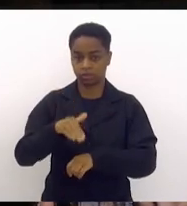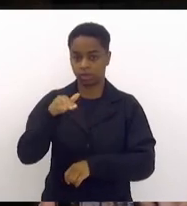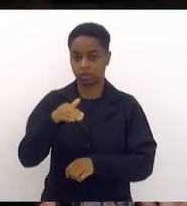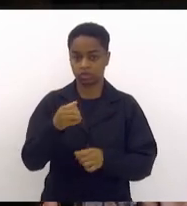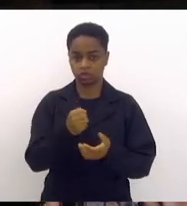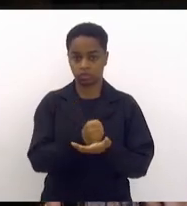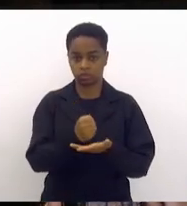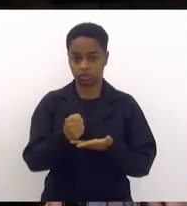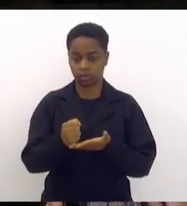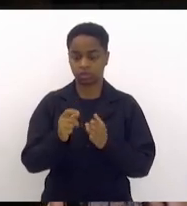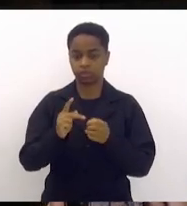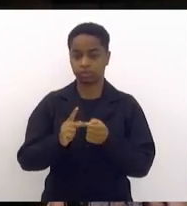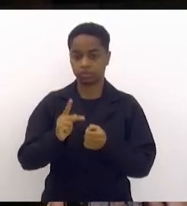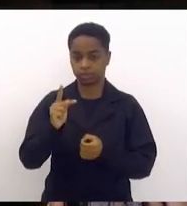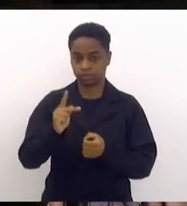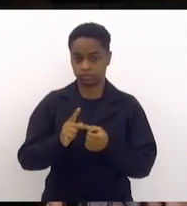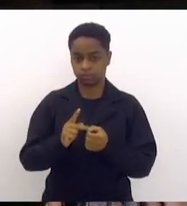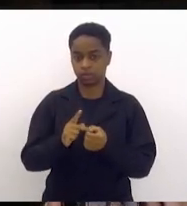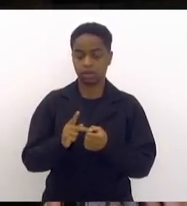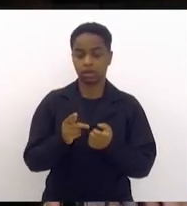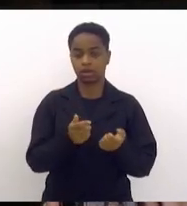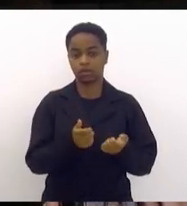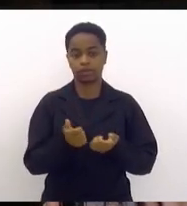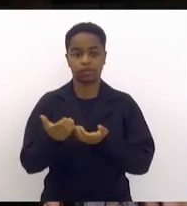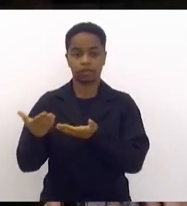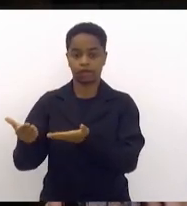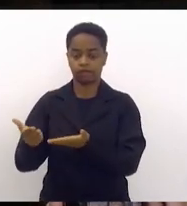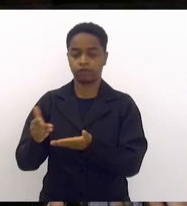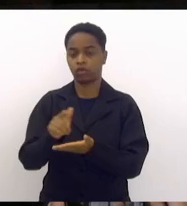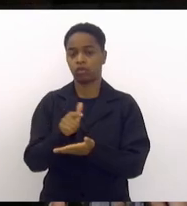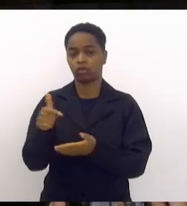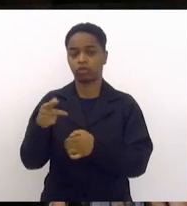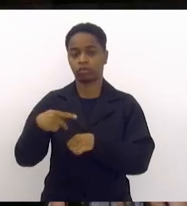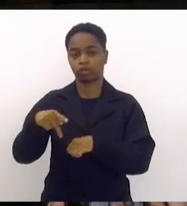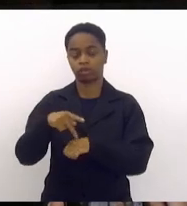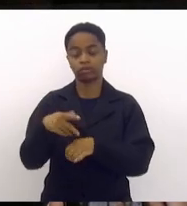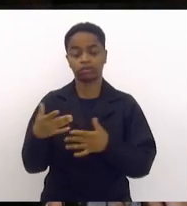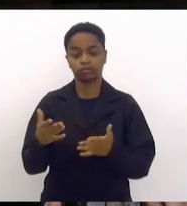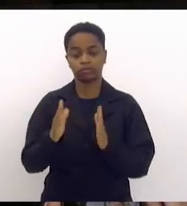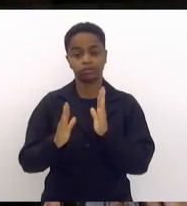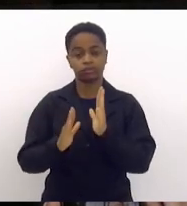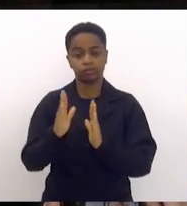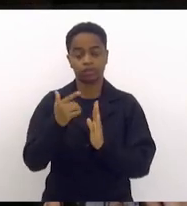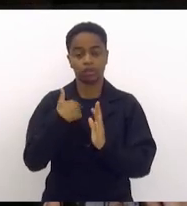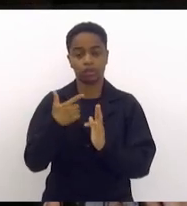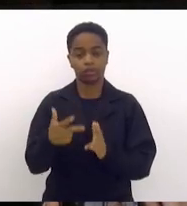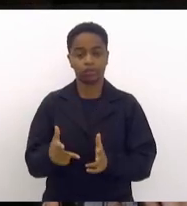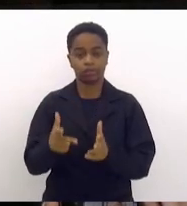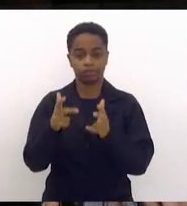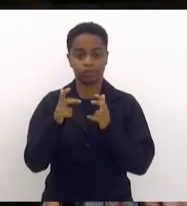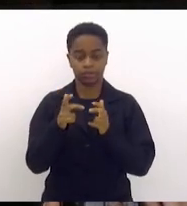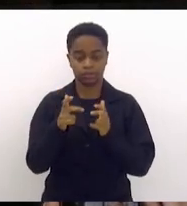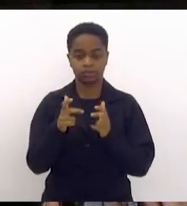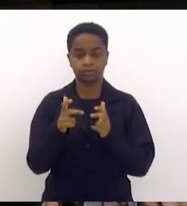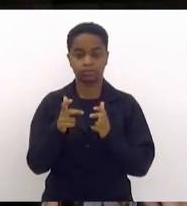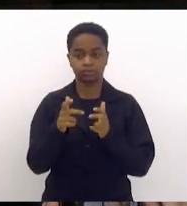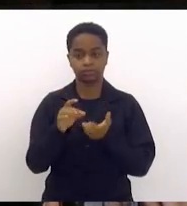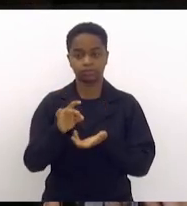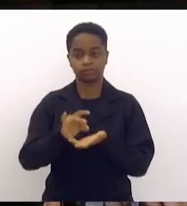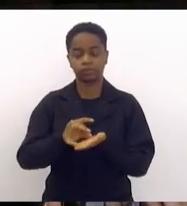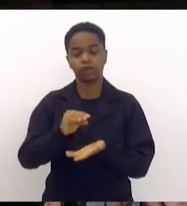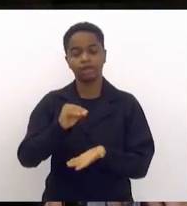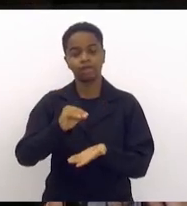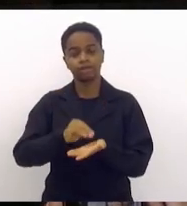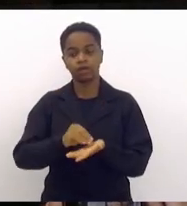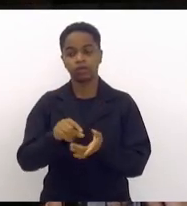Petrobras eles são levados para fora e naquele momento eu percebi que faltava